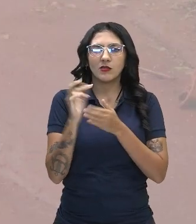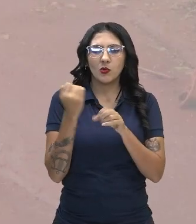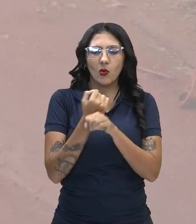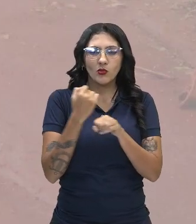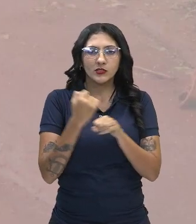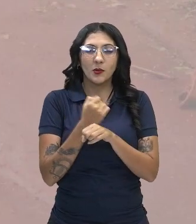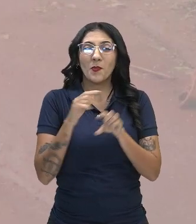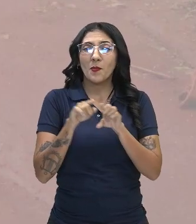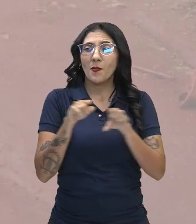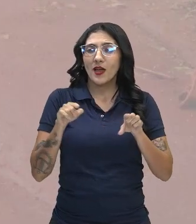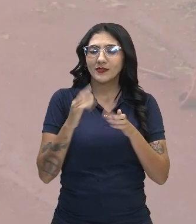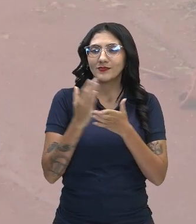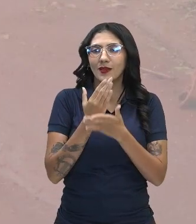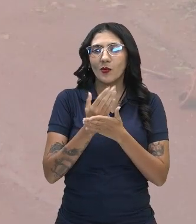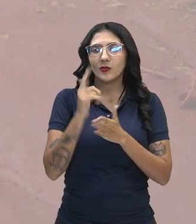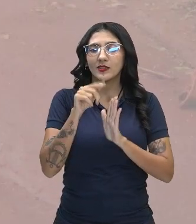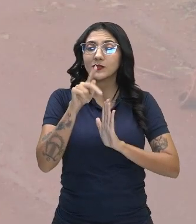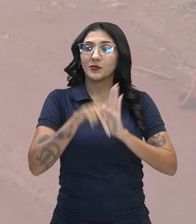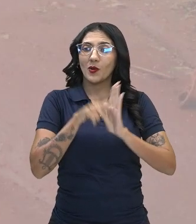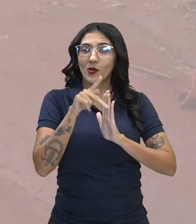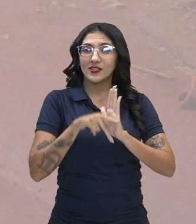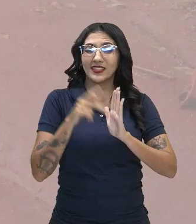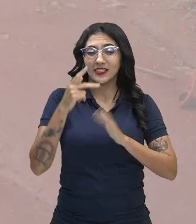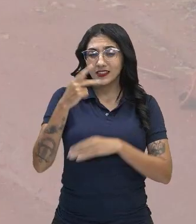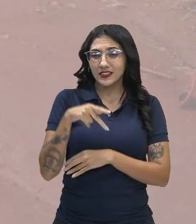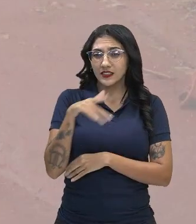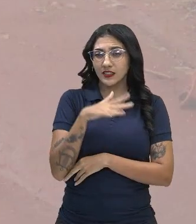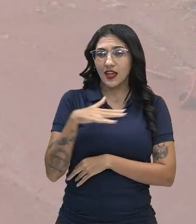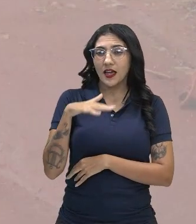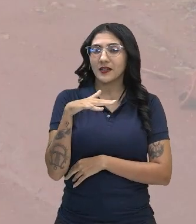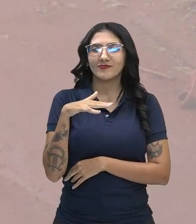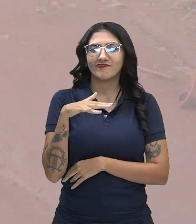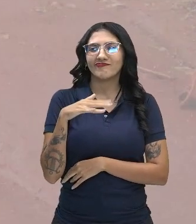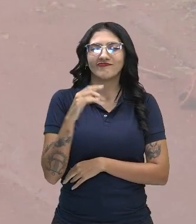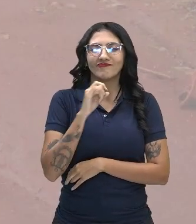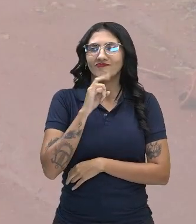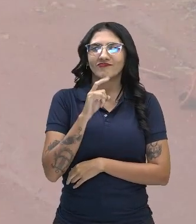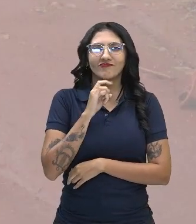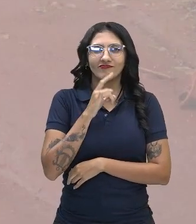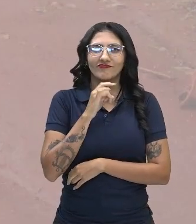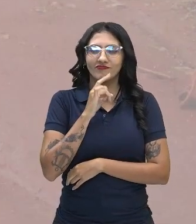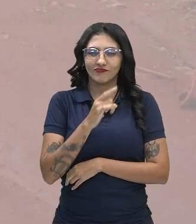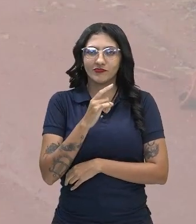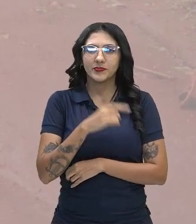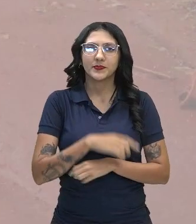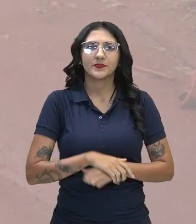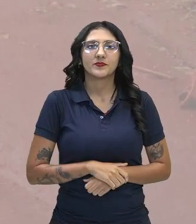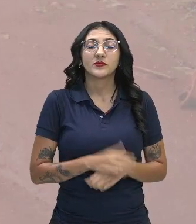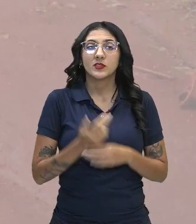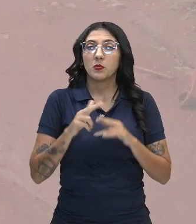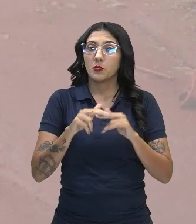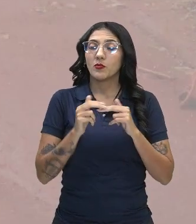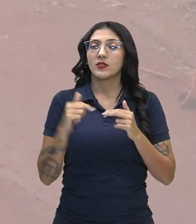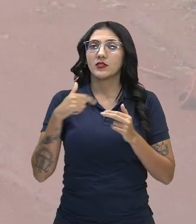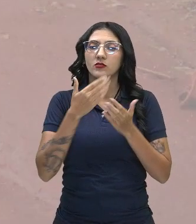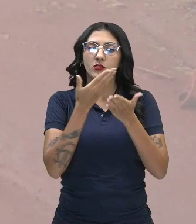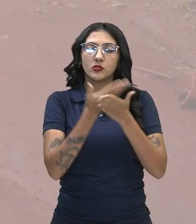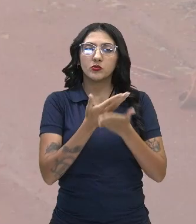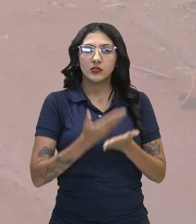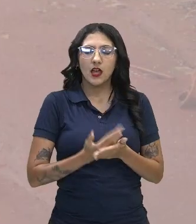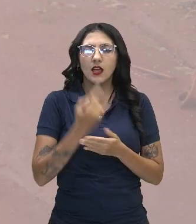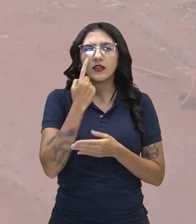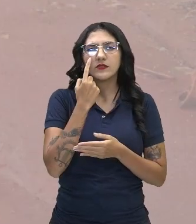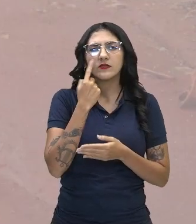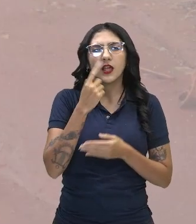desses projetos, principalmente para cá, não deu certo, infelizmente, né? Então a gente vai estudar aí e verificar quais serão